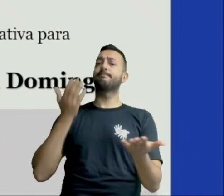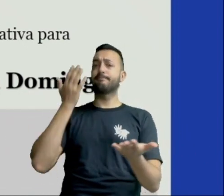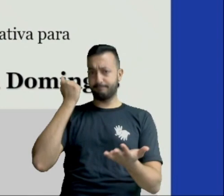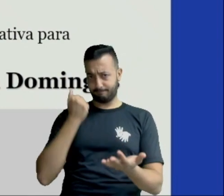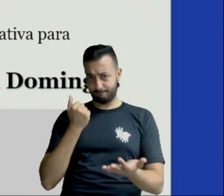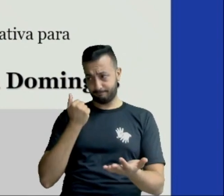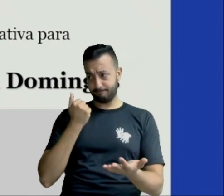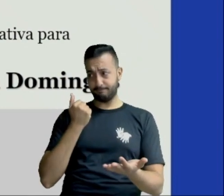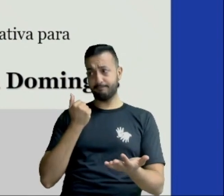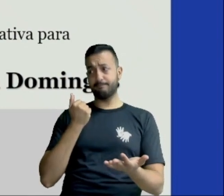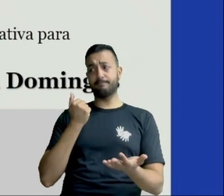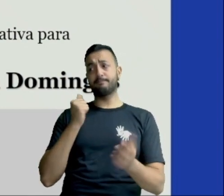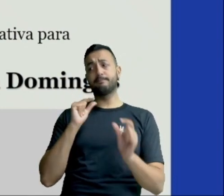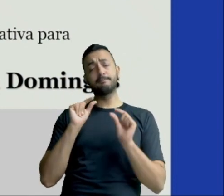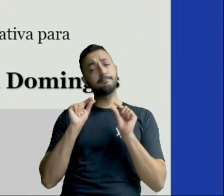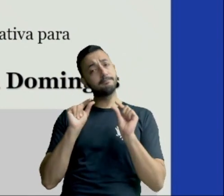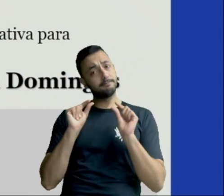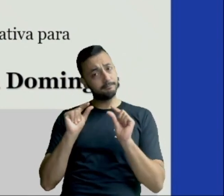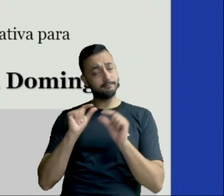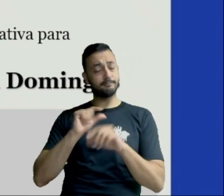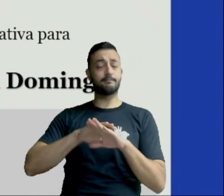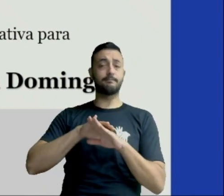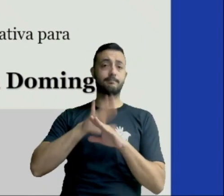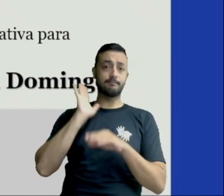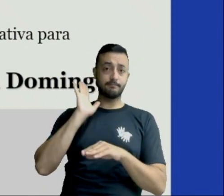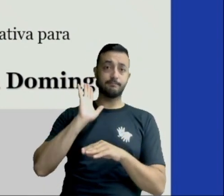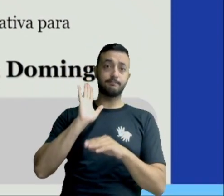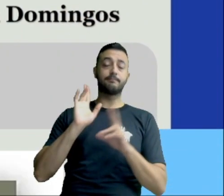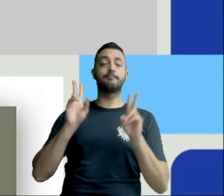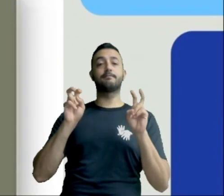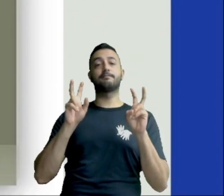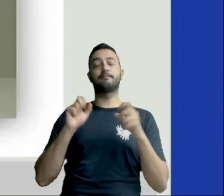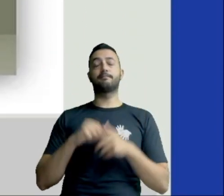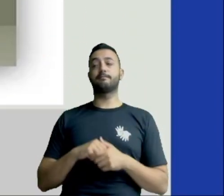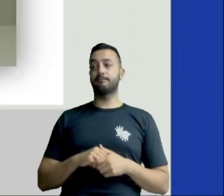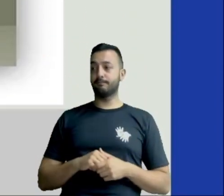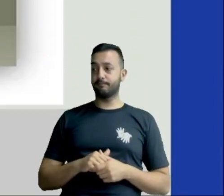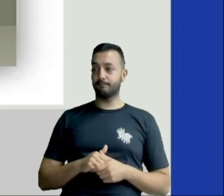saber um pouquinho mais sobre o nosso tema.